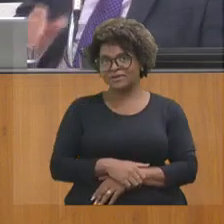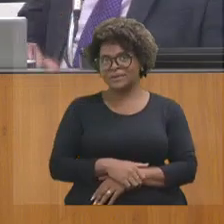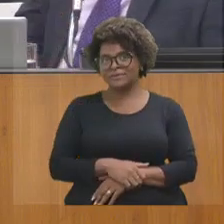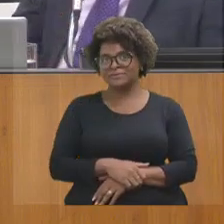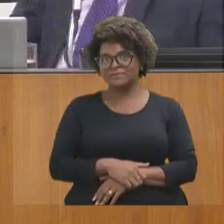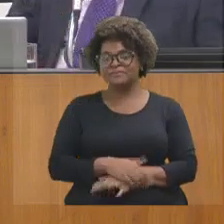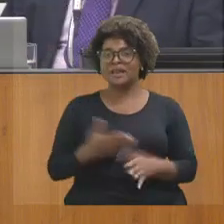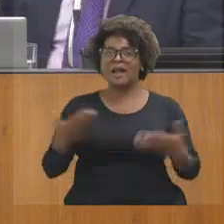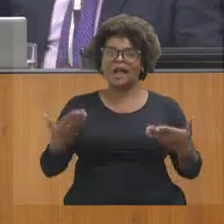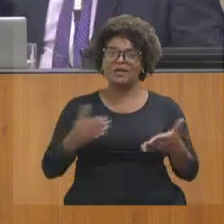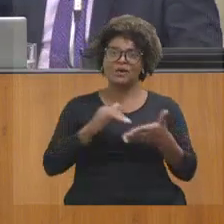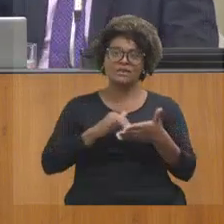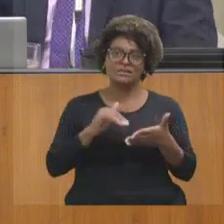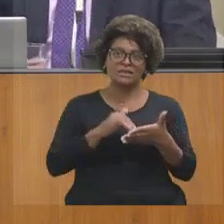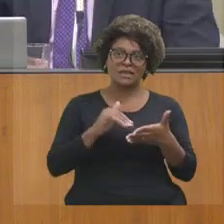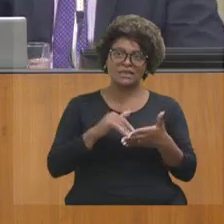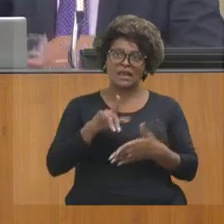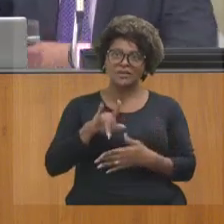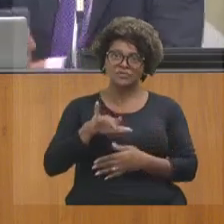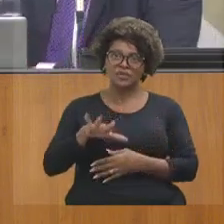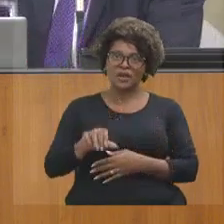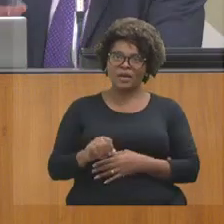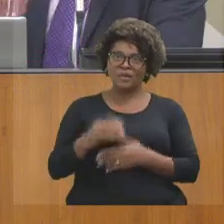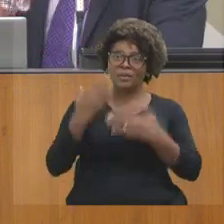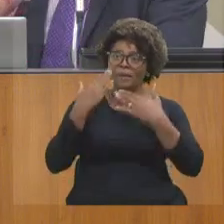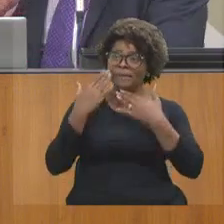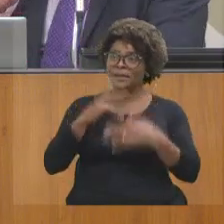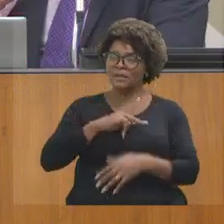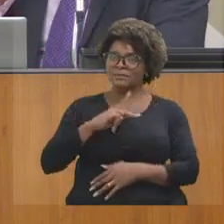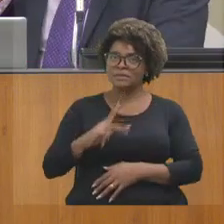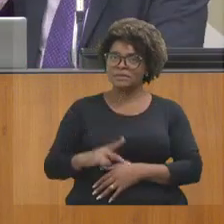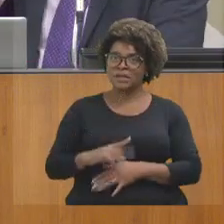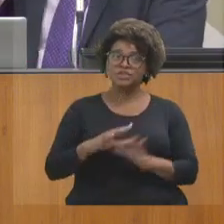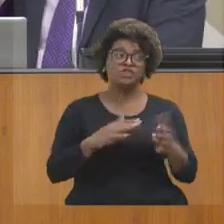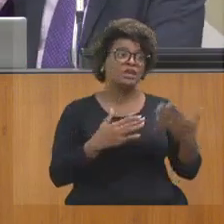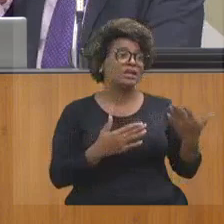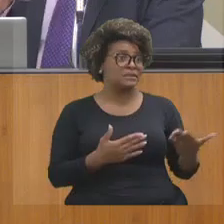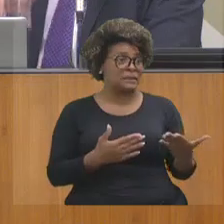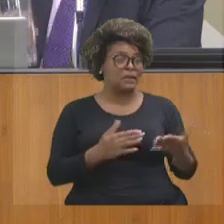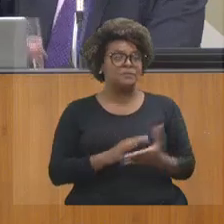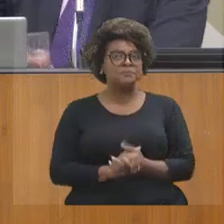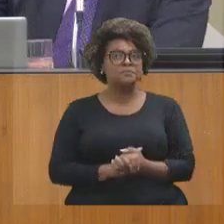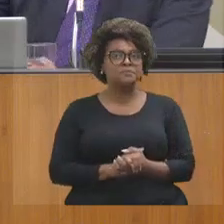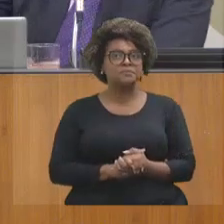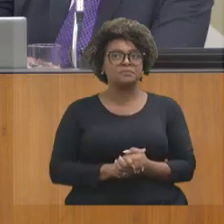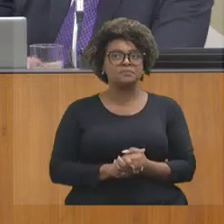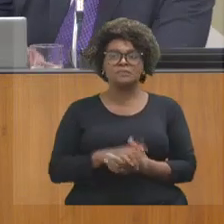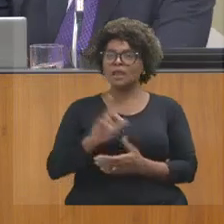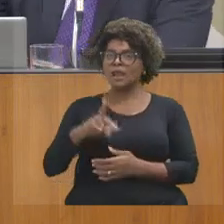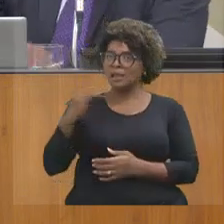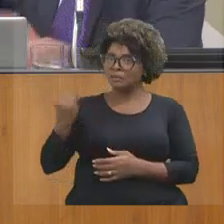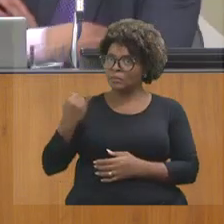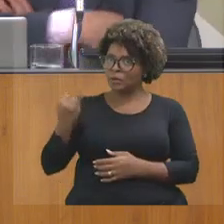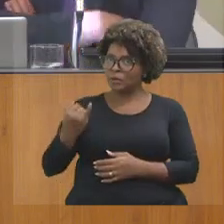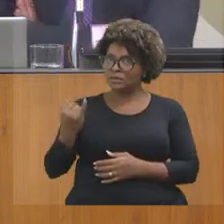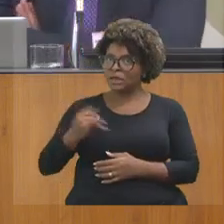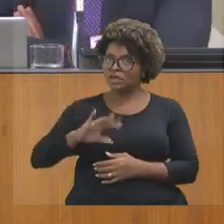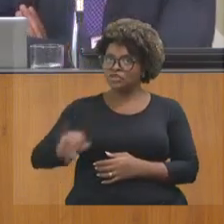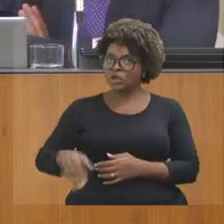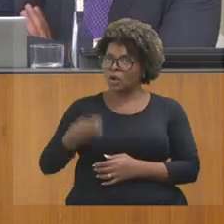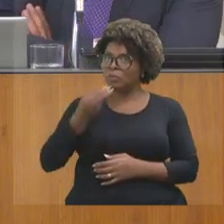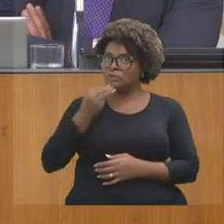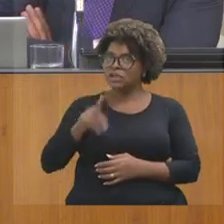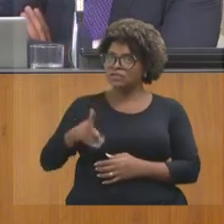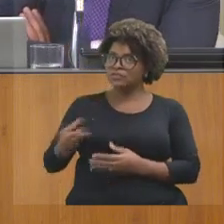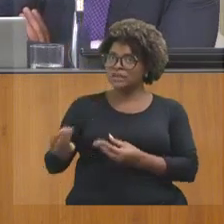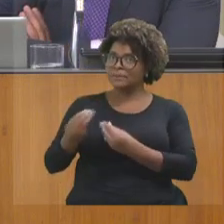nosso secretário Fábio Obrigado presente então a oportunidade que você me dá para falar do Hospital Regional